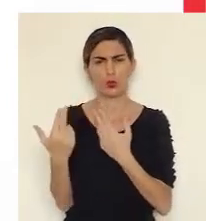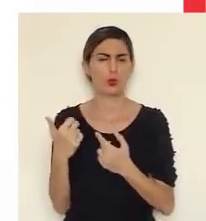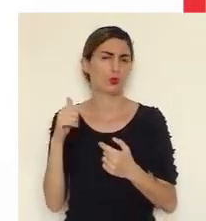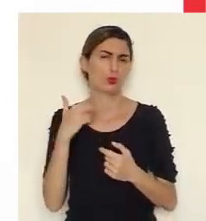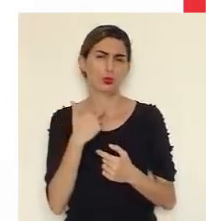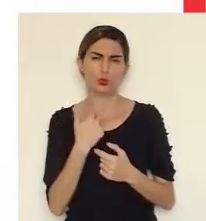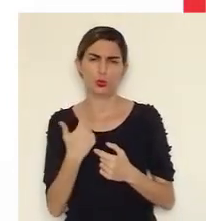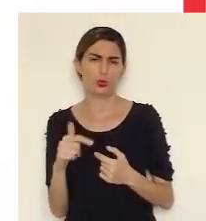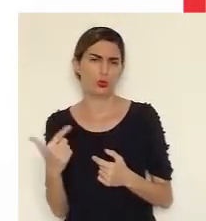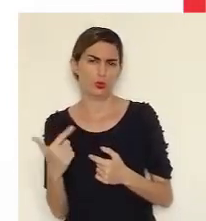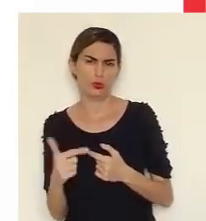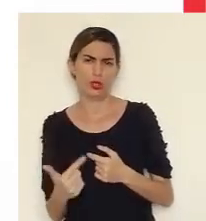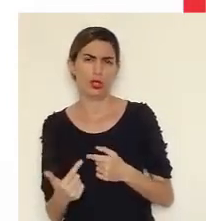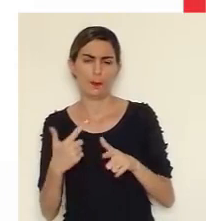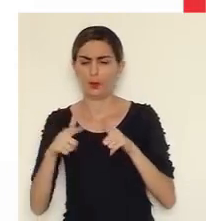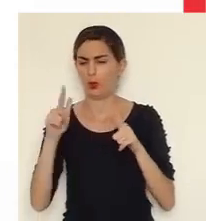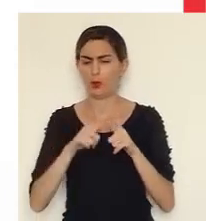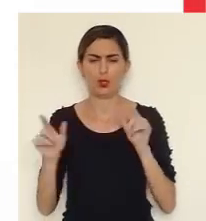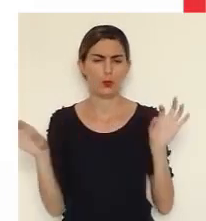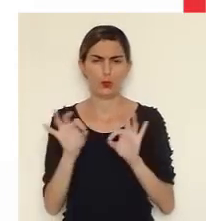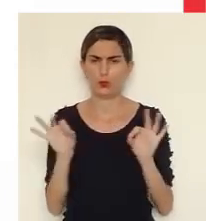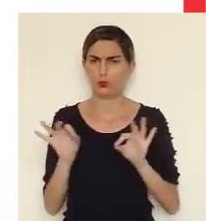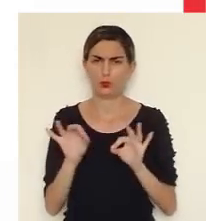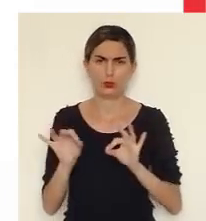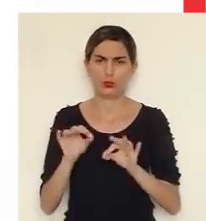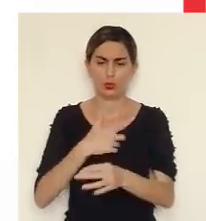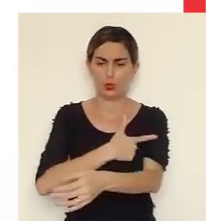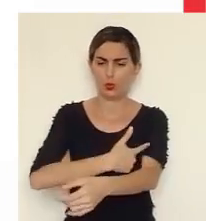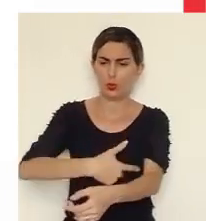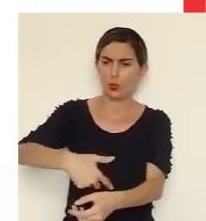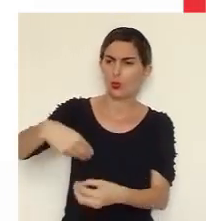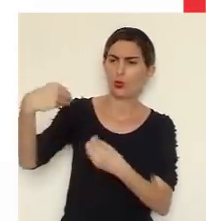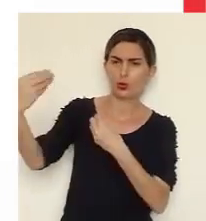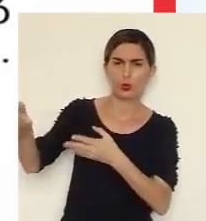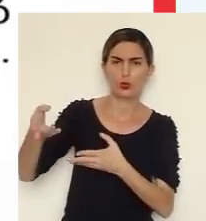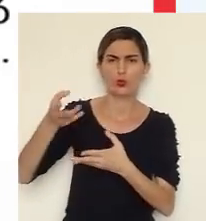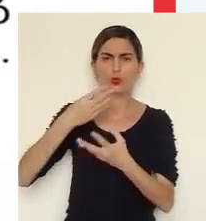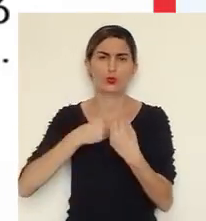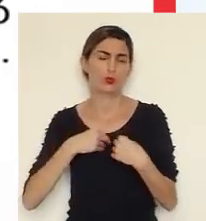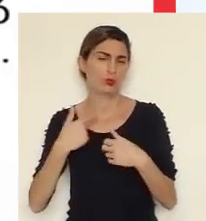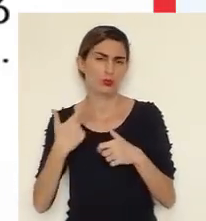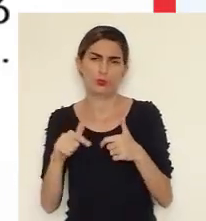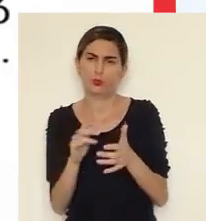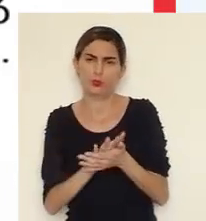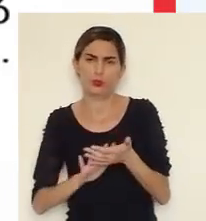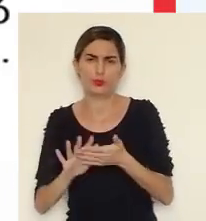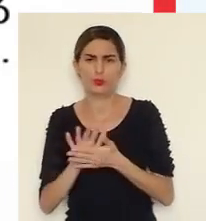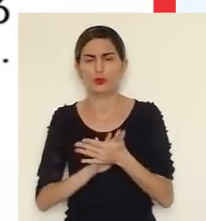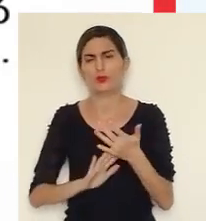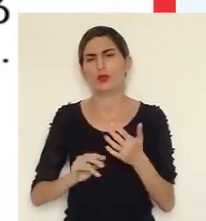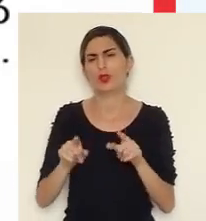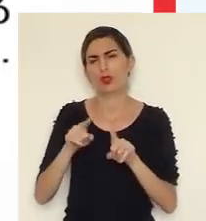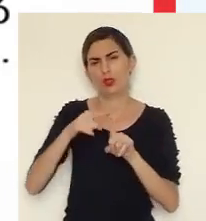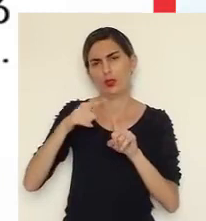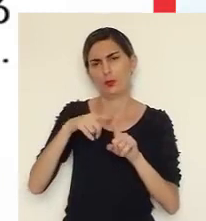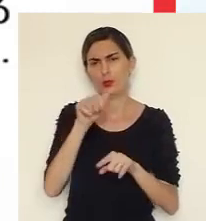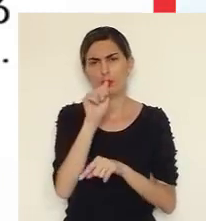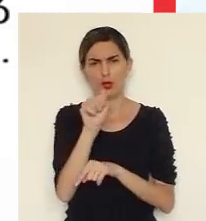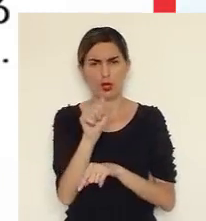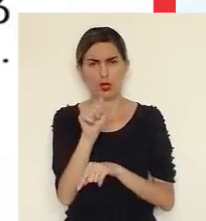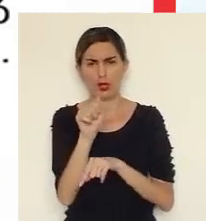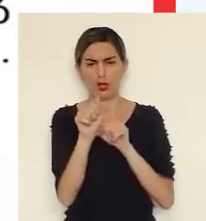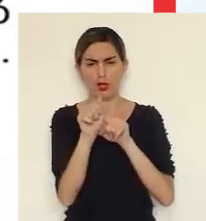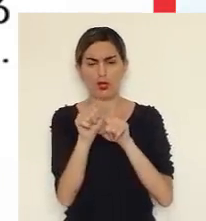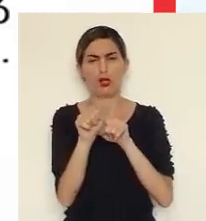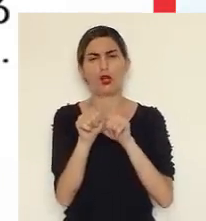não deverá ocorrer problemas em suas transfusões. Os indivíduos que são do tipo